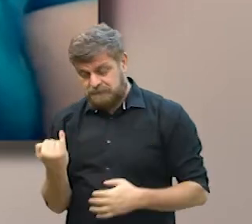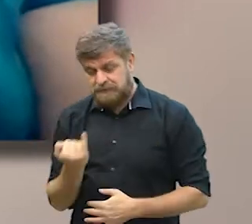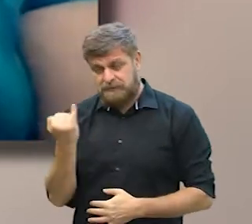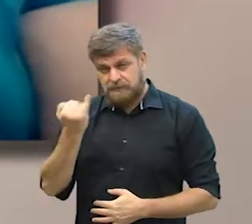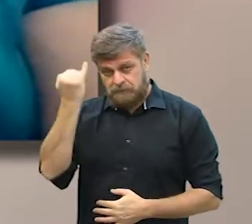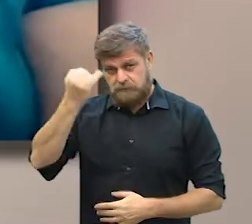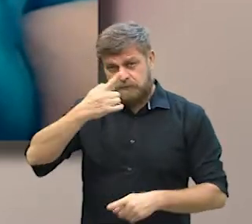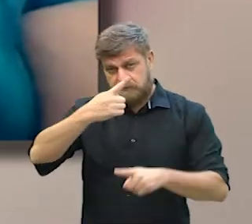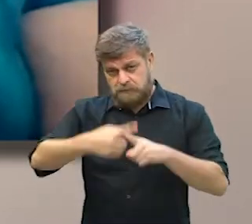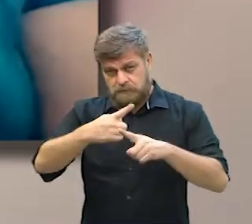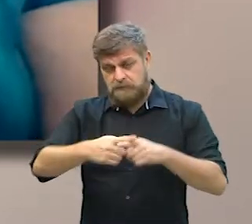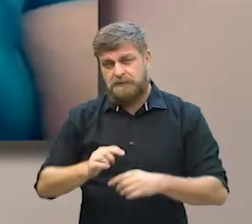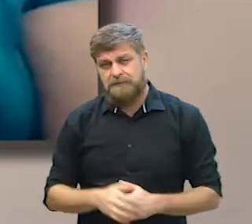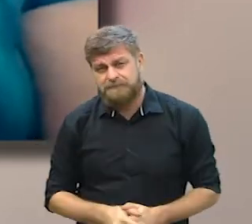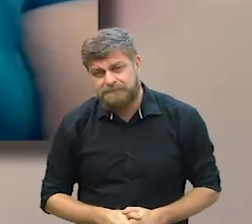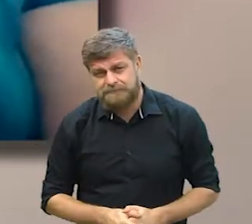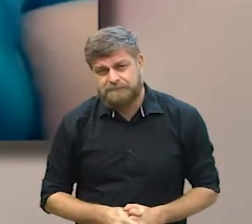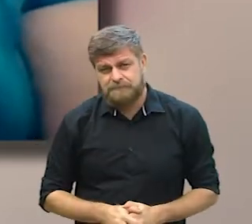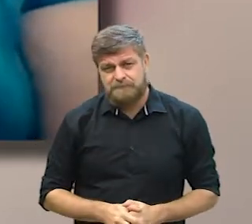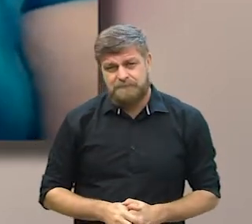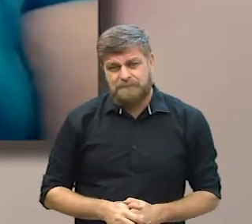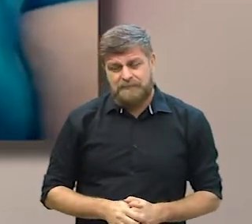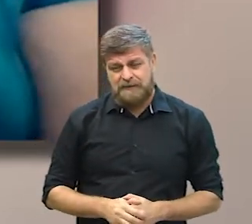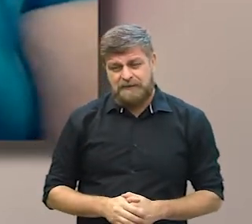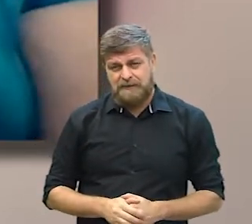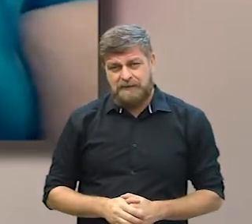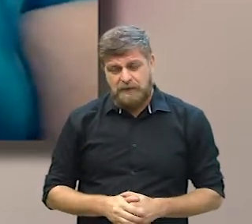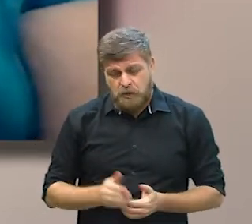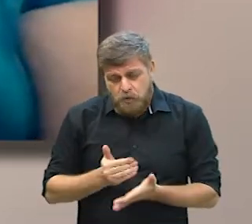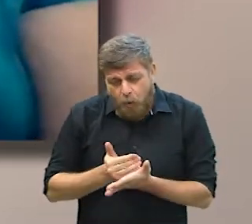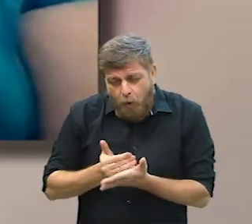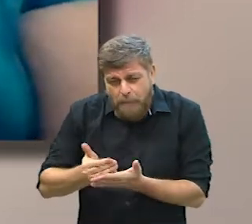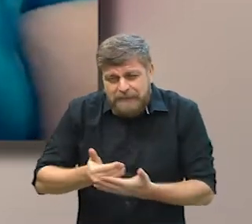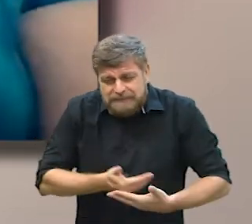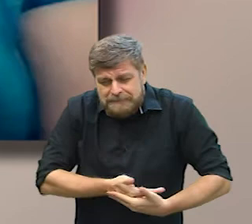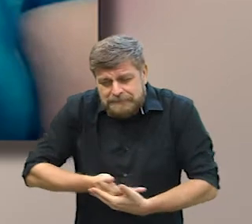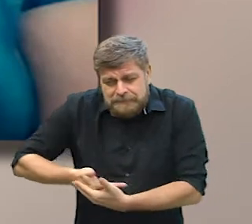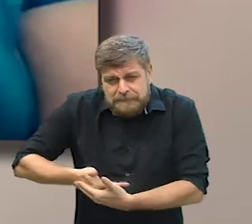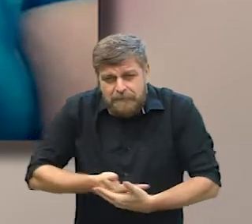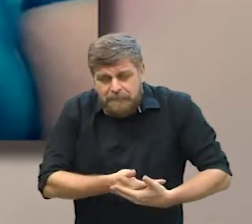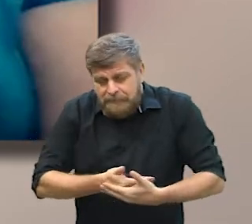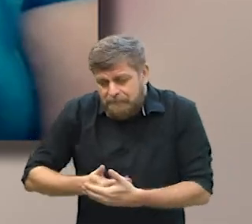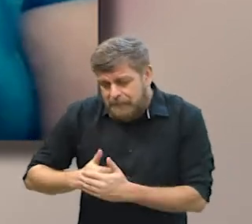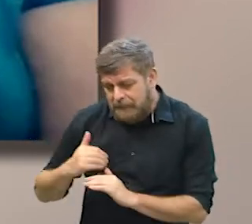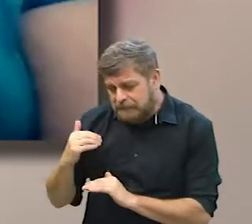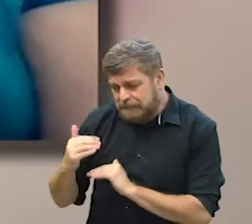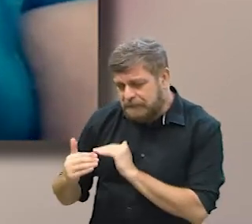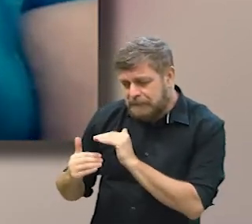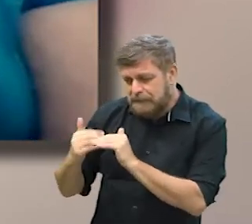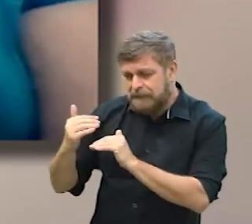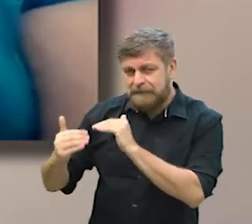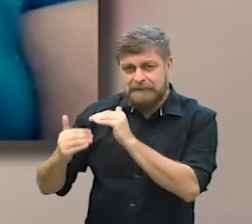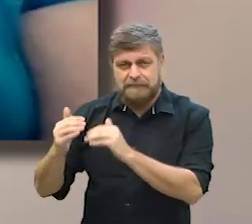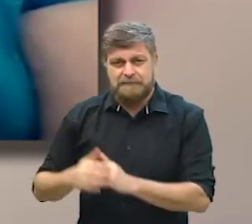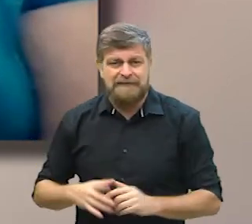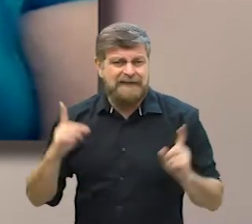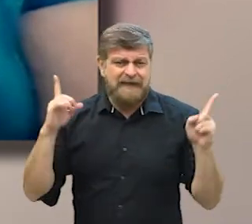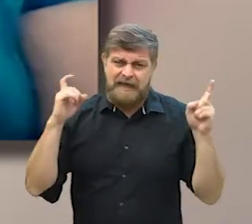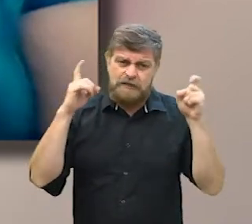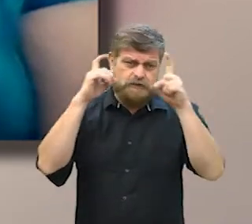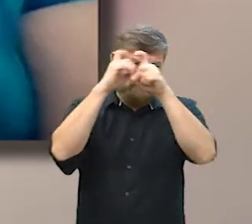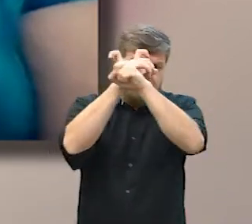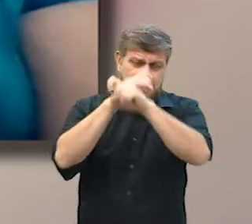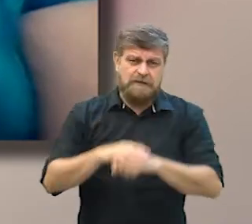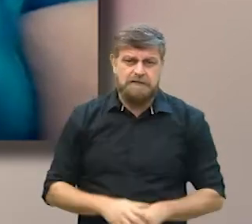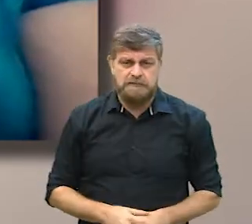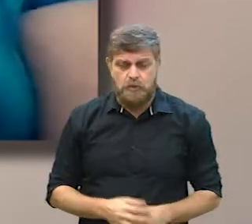bastante importante, por quê? Porque em fases muito precoces, no desenvolvimento, fica muitas vezes um